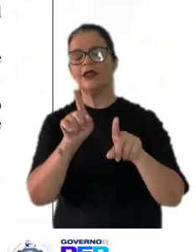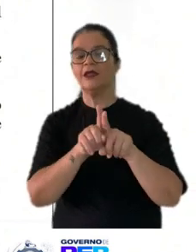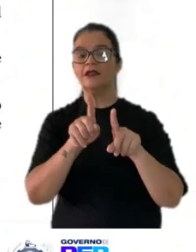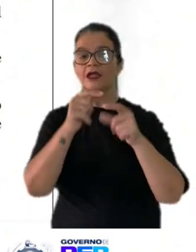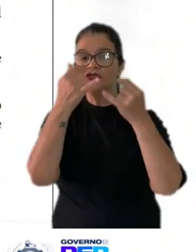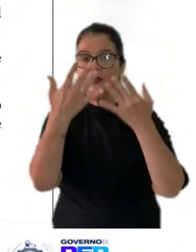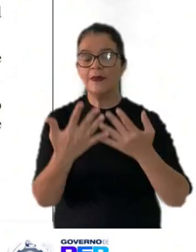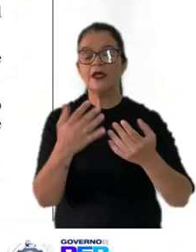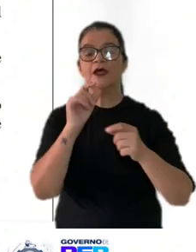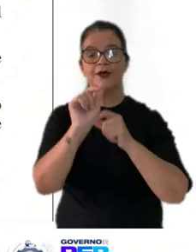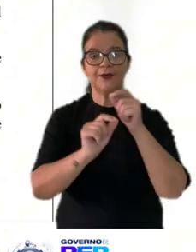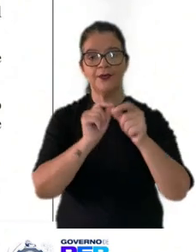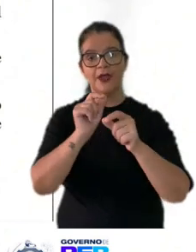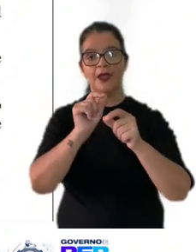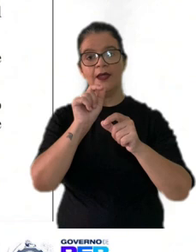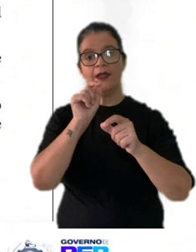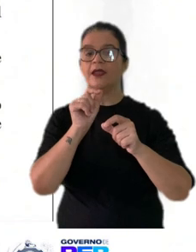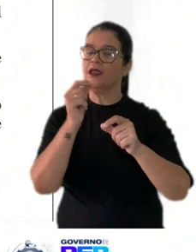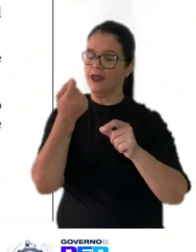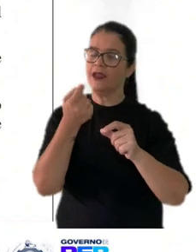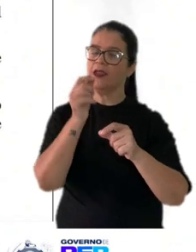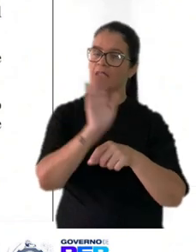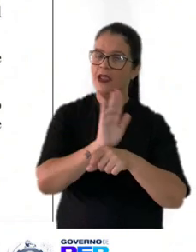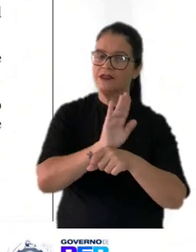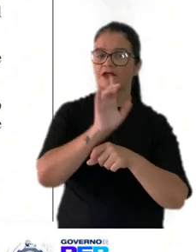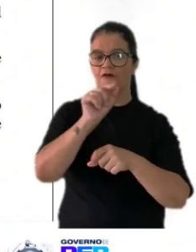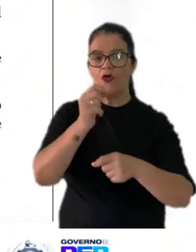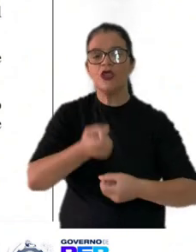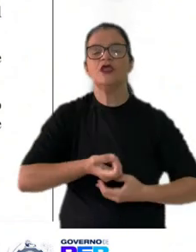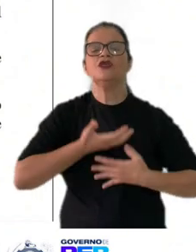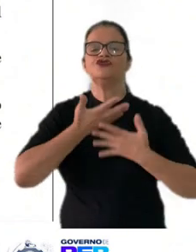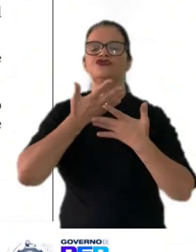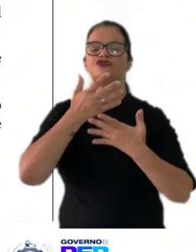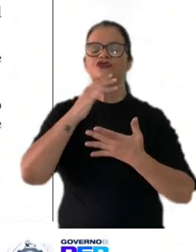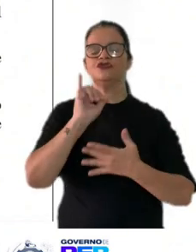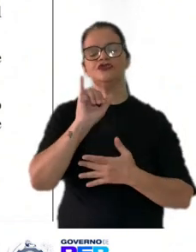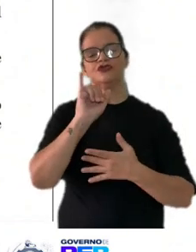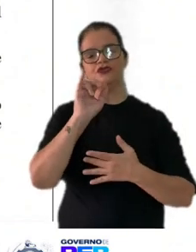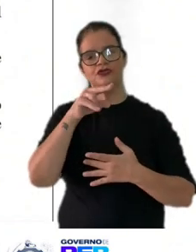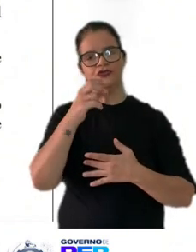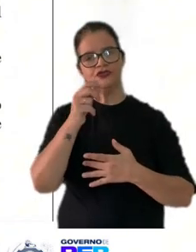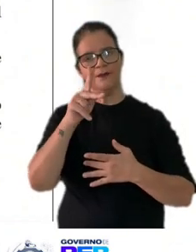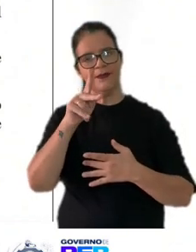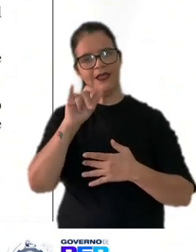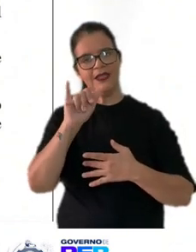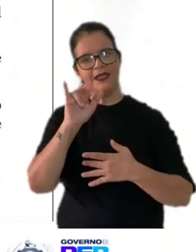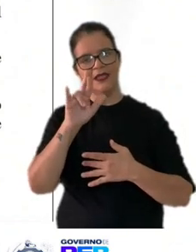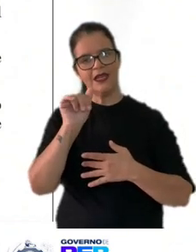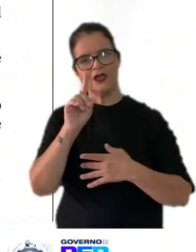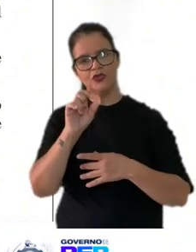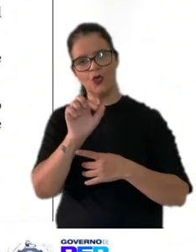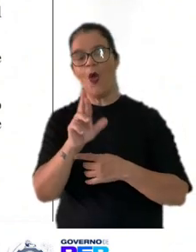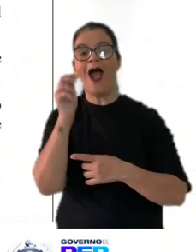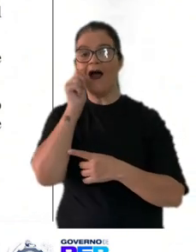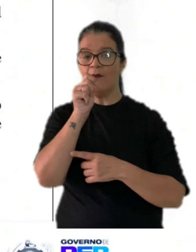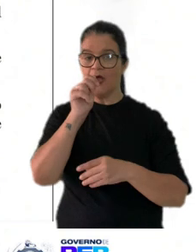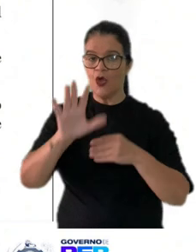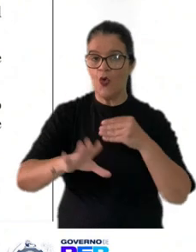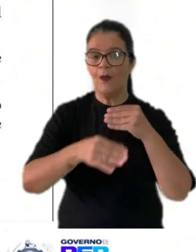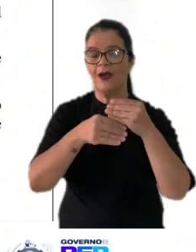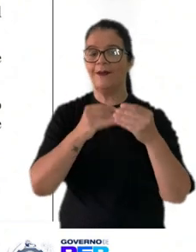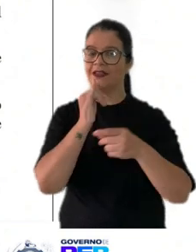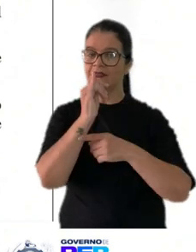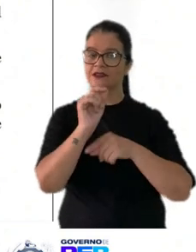inspirador beleza aí a mãe complementa dizendo he was a great great é o que